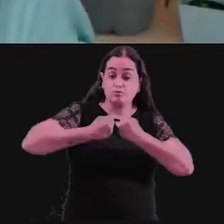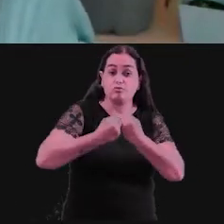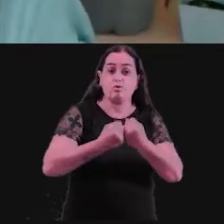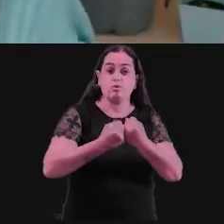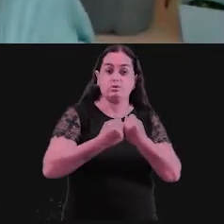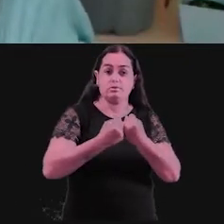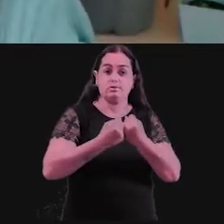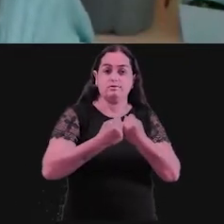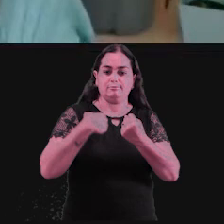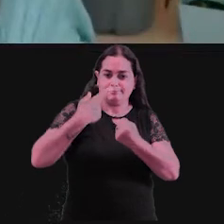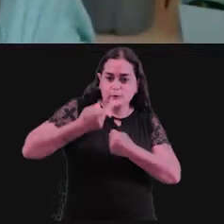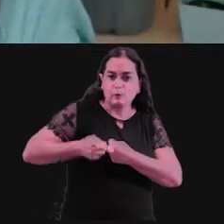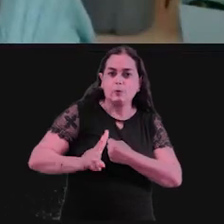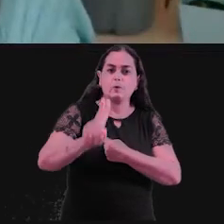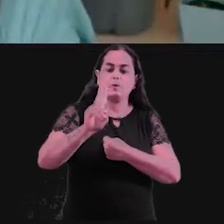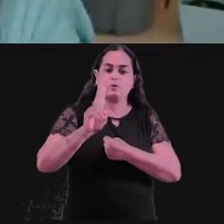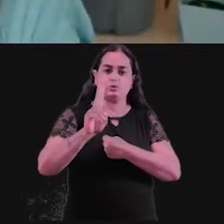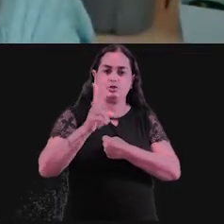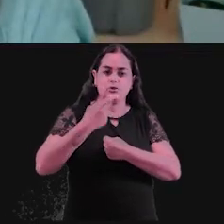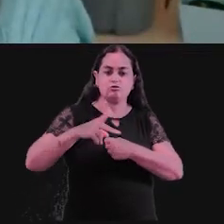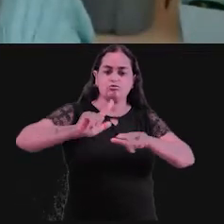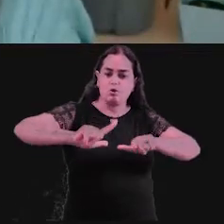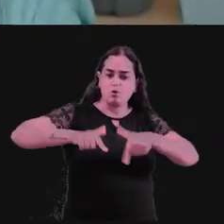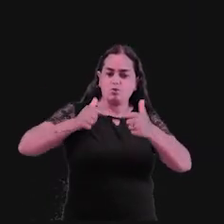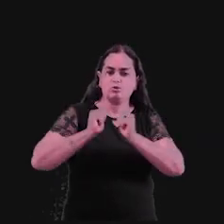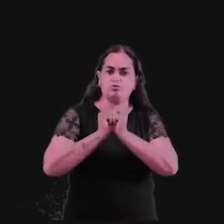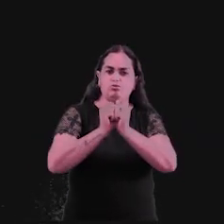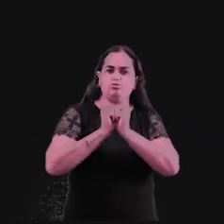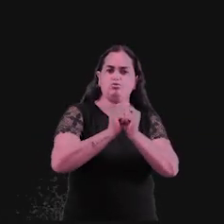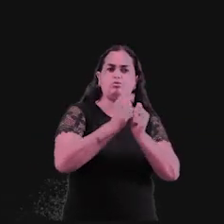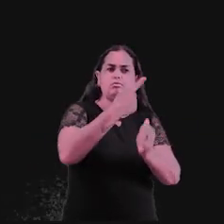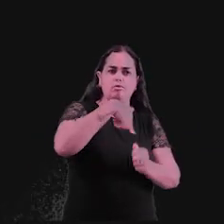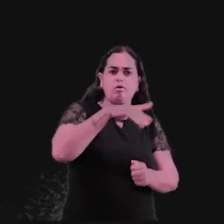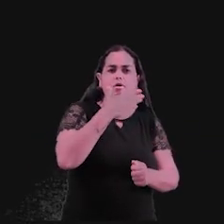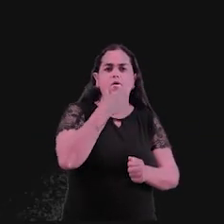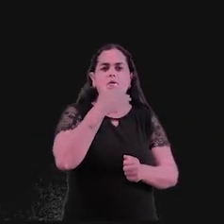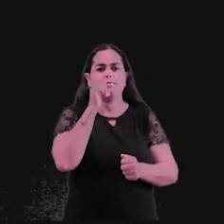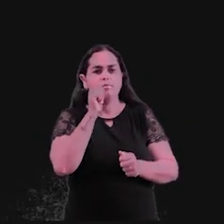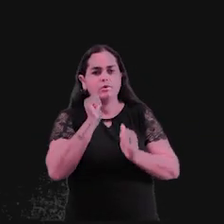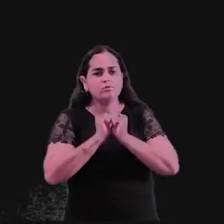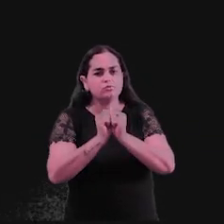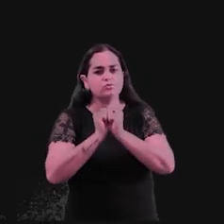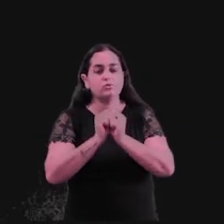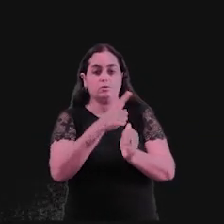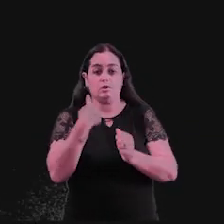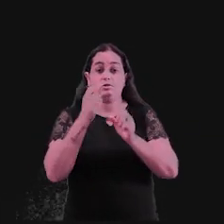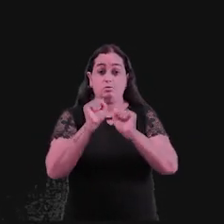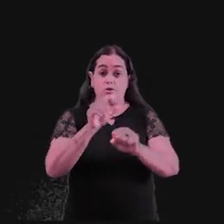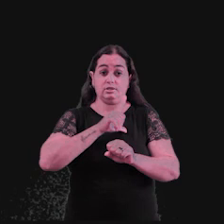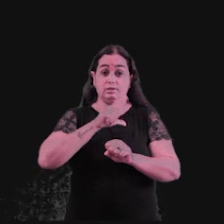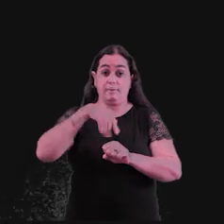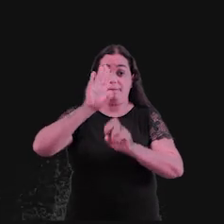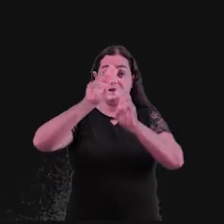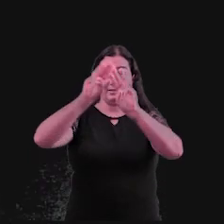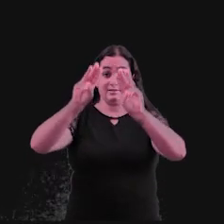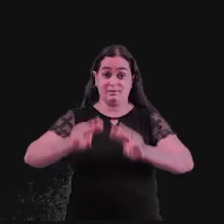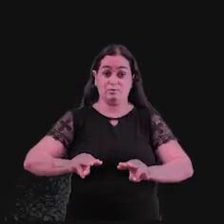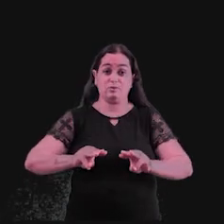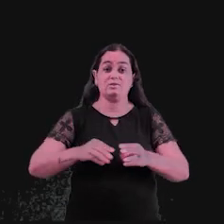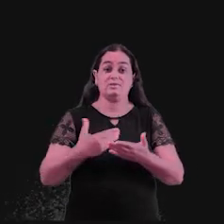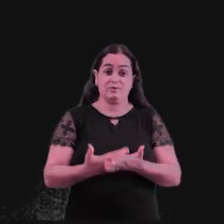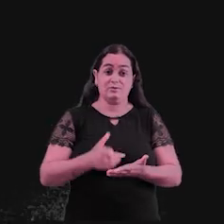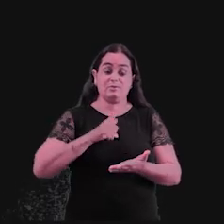e que a gente continue lutando juntas e juntos para que a gente possa ter mais museus, para que a gente possa, de fato, promover